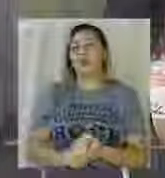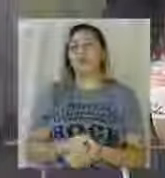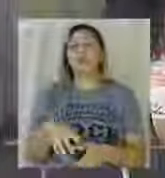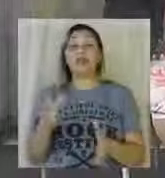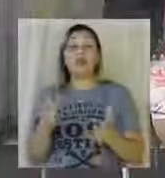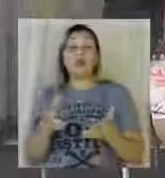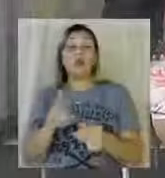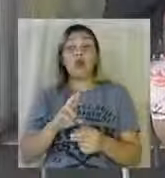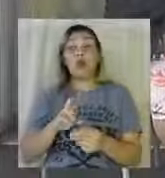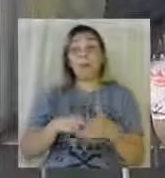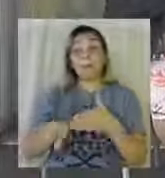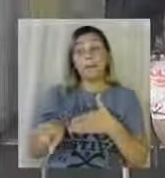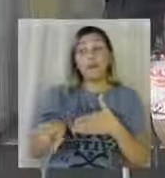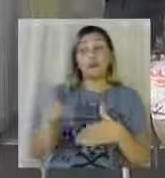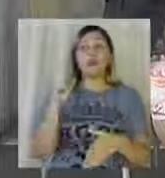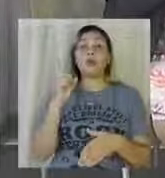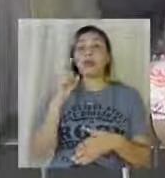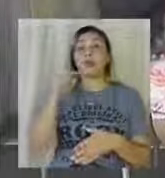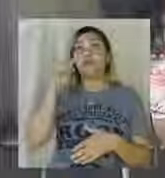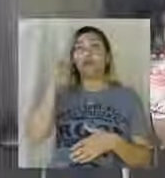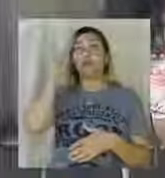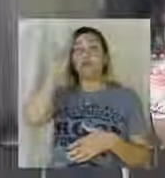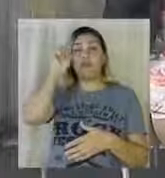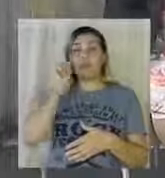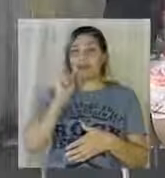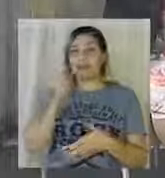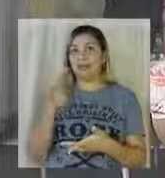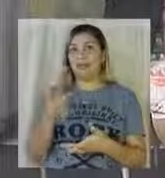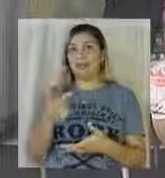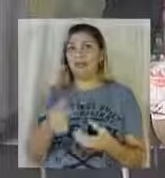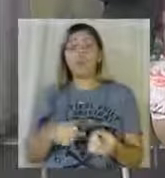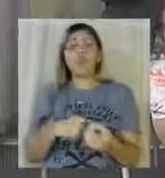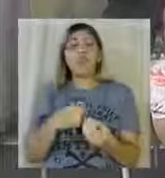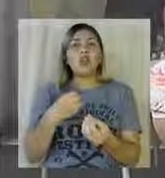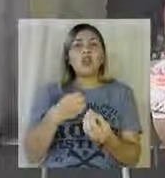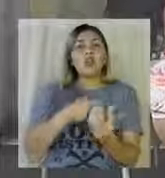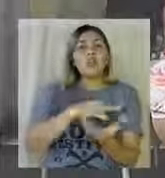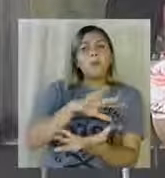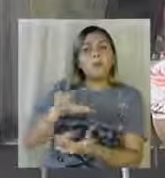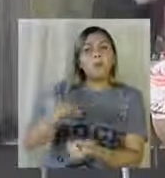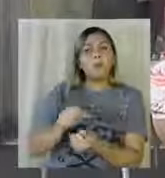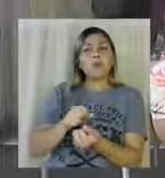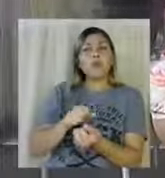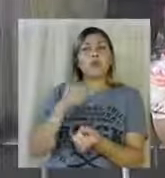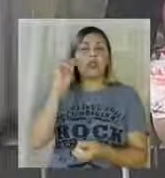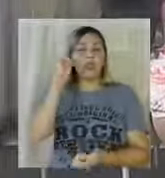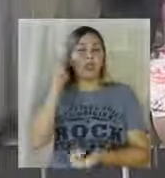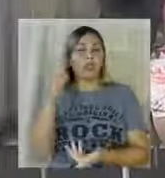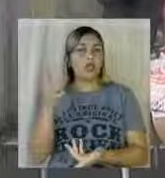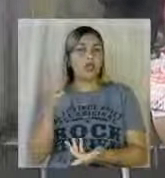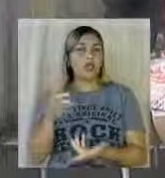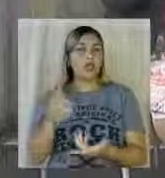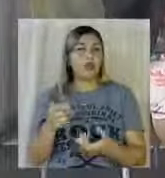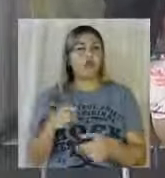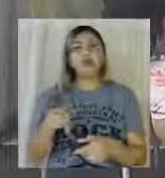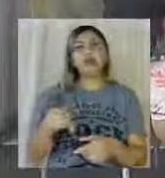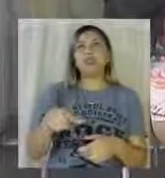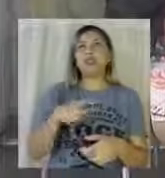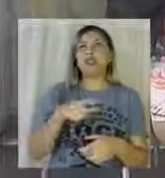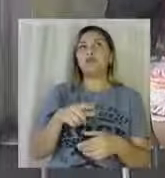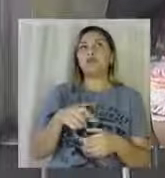Alessandra, como é que é esse mundo aí da paquera? Você sente esse preconceito pelo fato de você ser uma pessoa